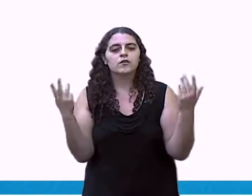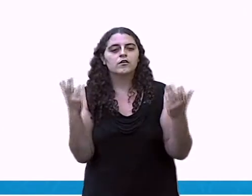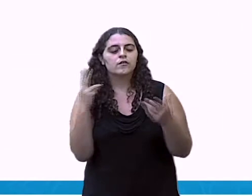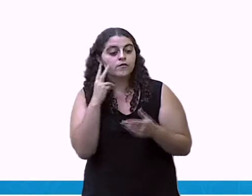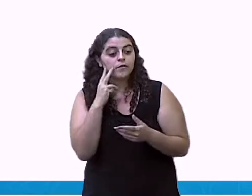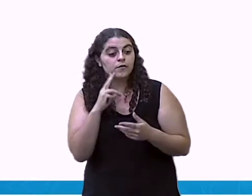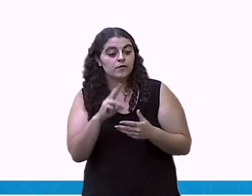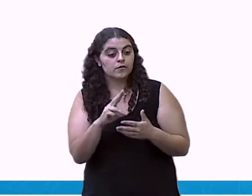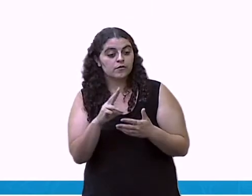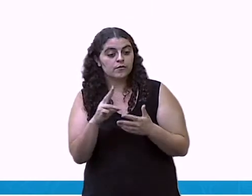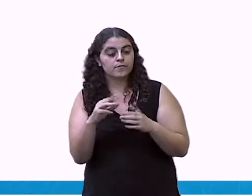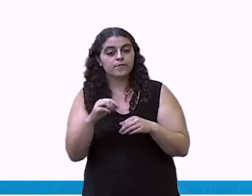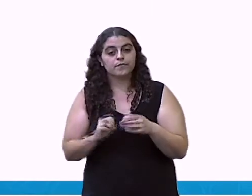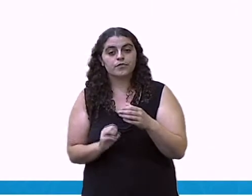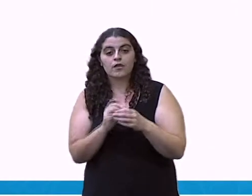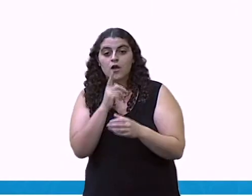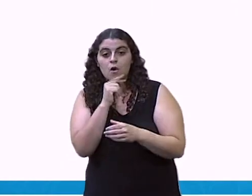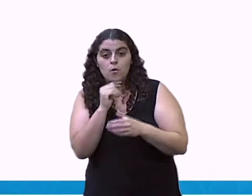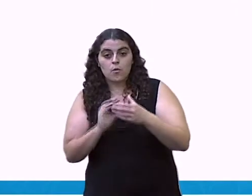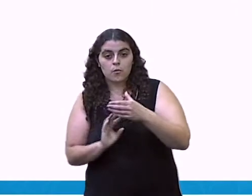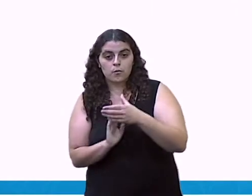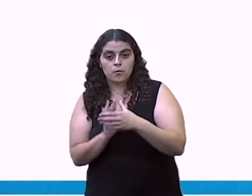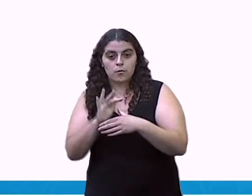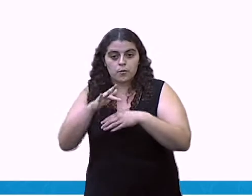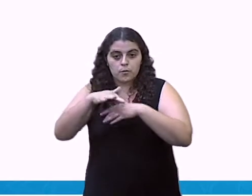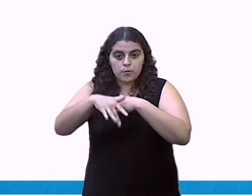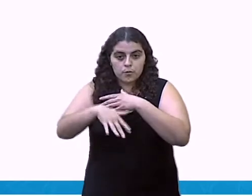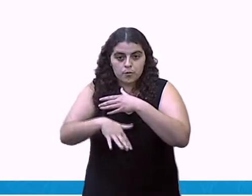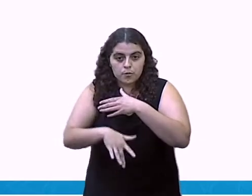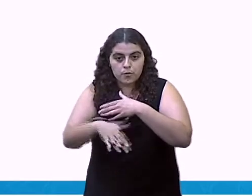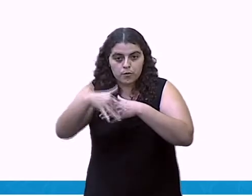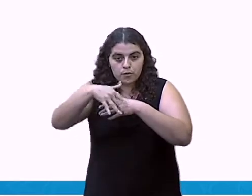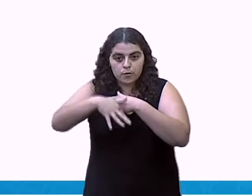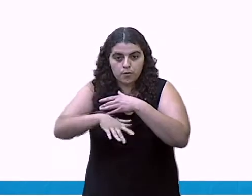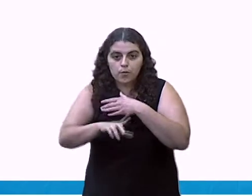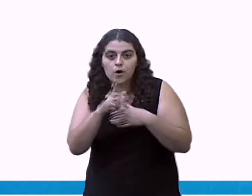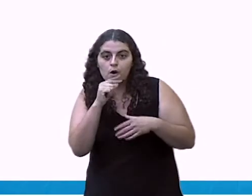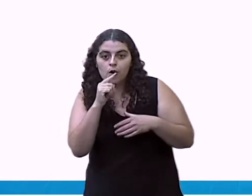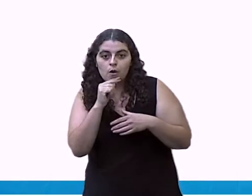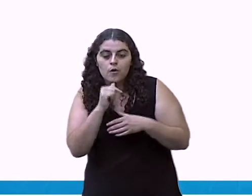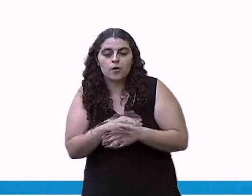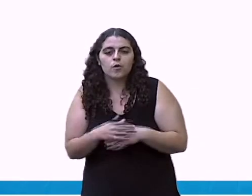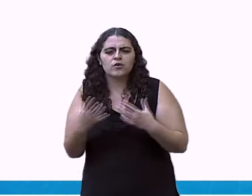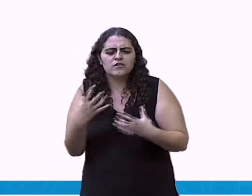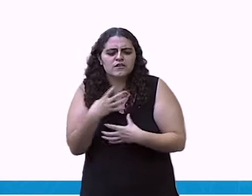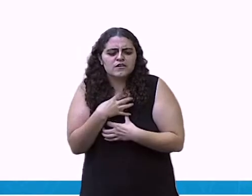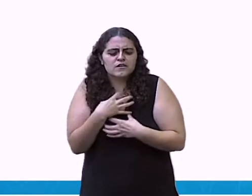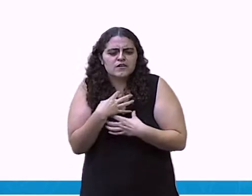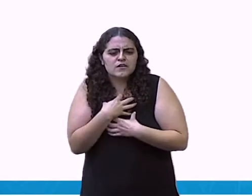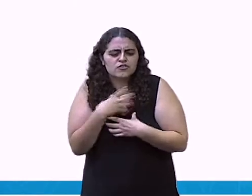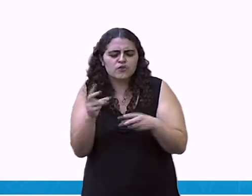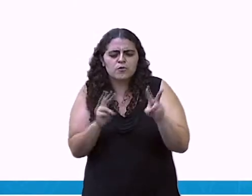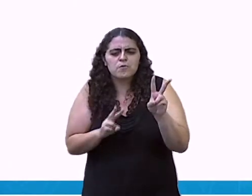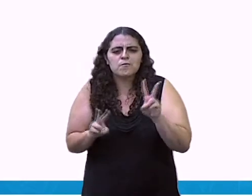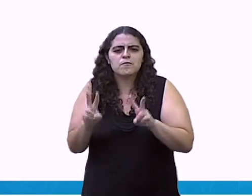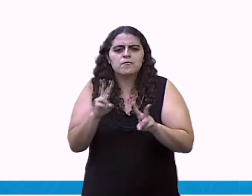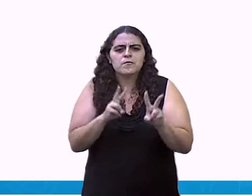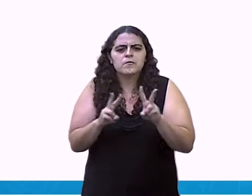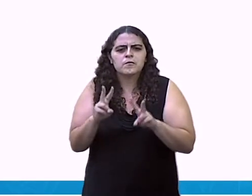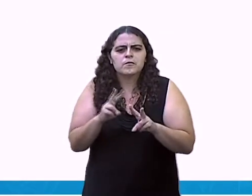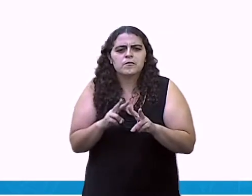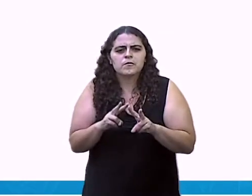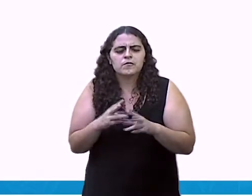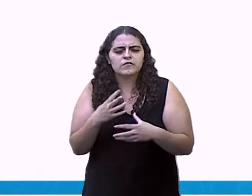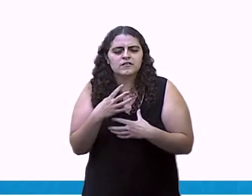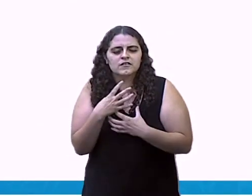estiver diante dessa imagem, visualizando essa imagem, será o que você pode sentir? Você pode aí ouvir o